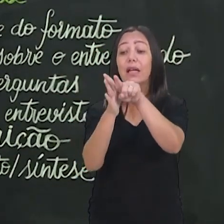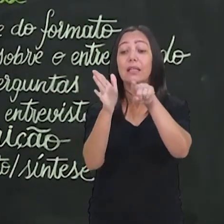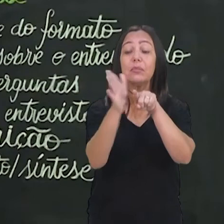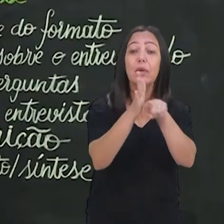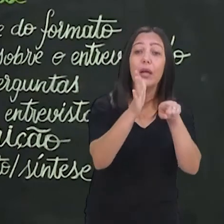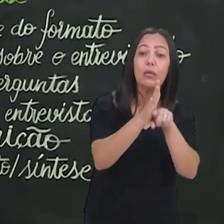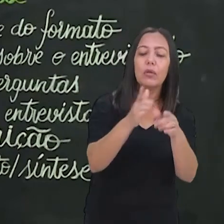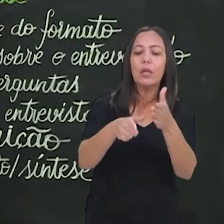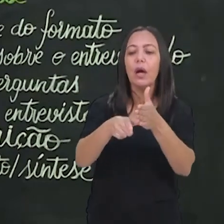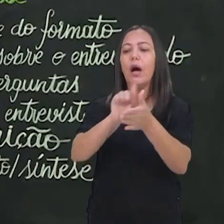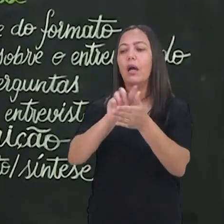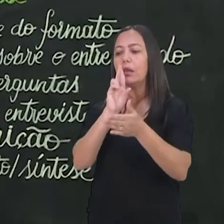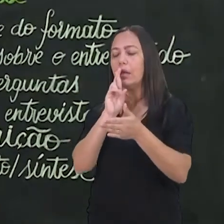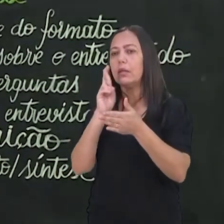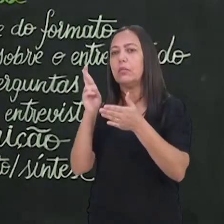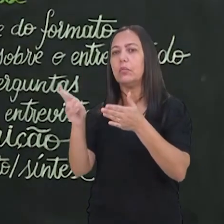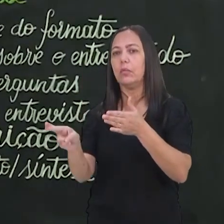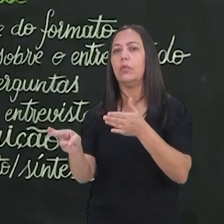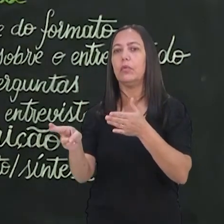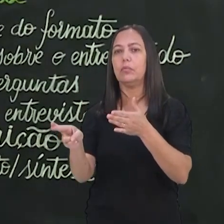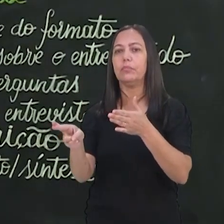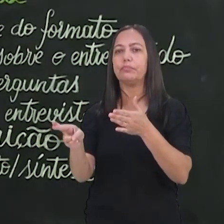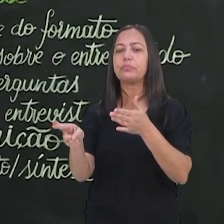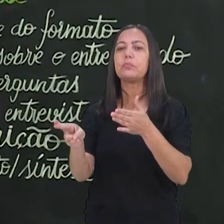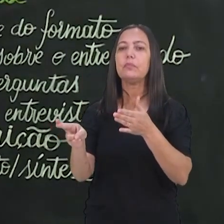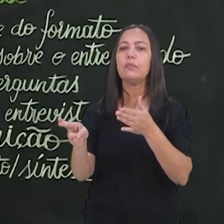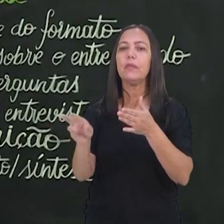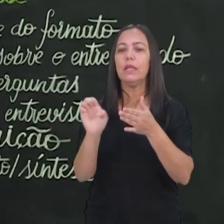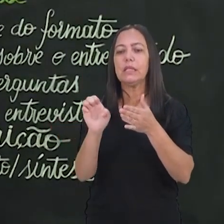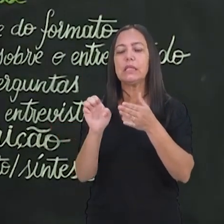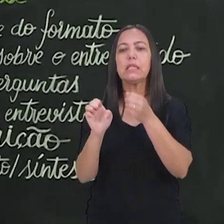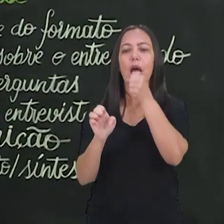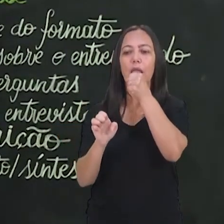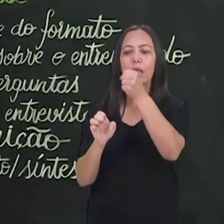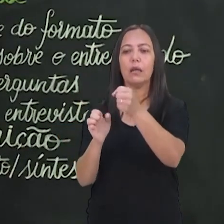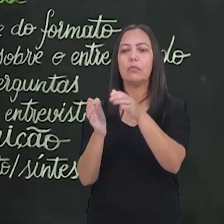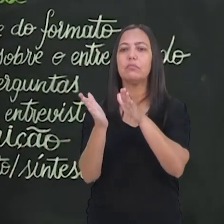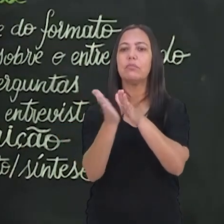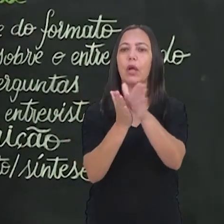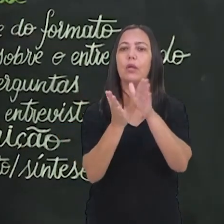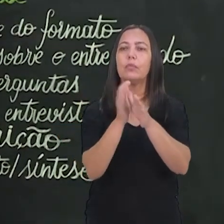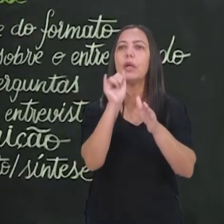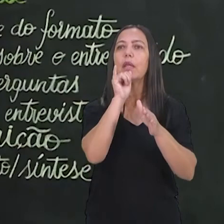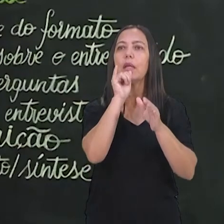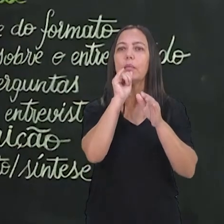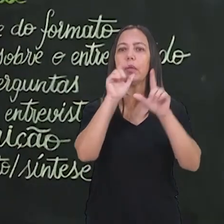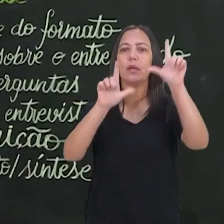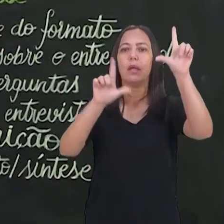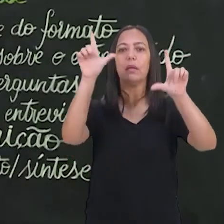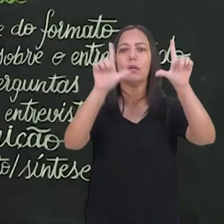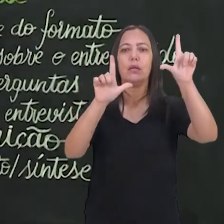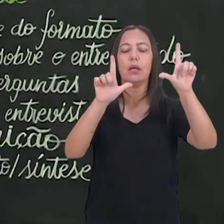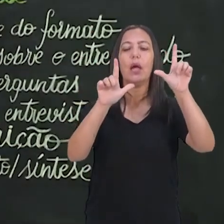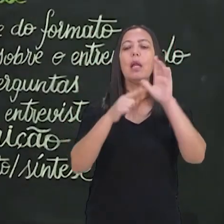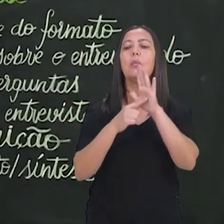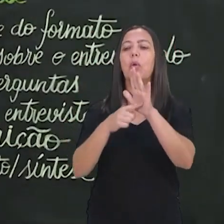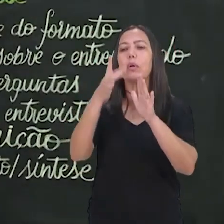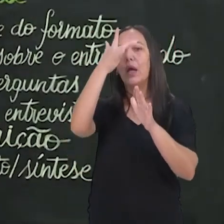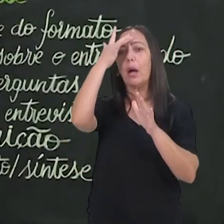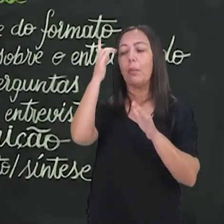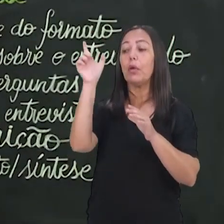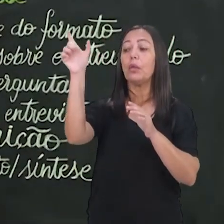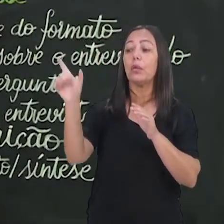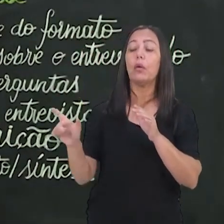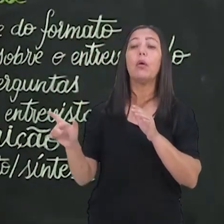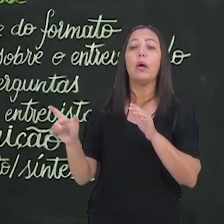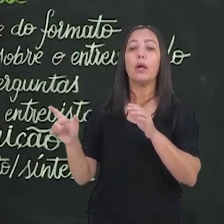respostas para apresentar o entrevistado, no caso de uma entrevista que é publicada. Lembra num programa de TV quando o apresentador diz quem vai ser o entrevistado da noite, da tarde